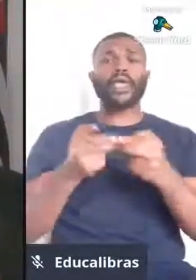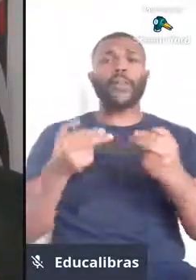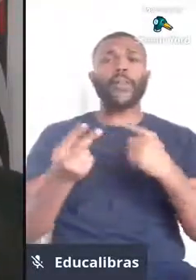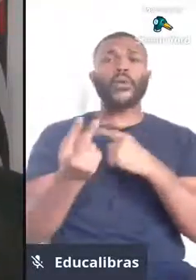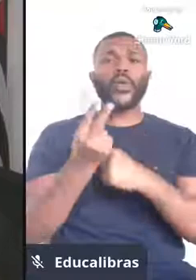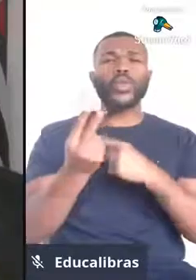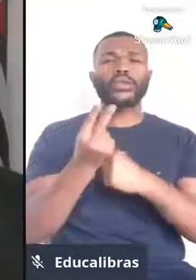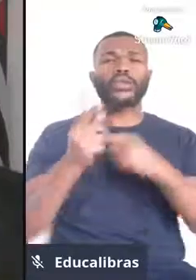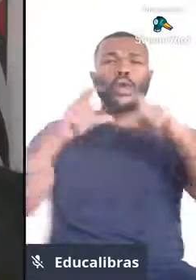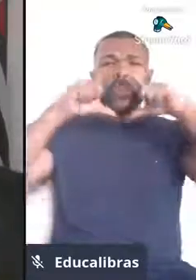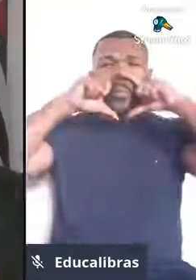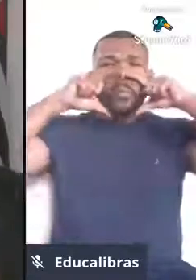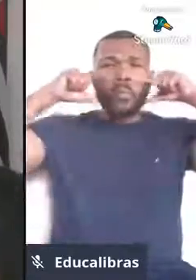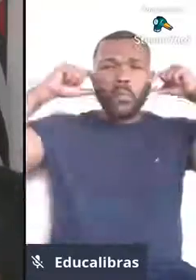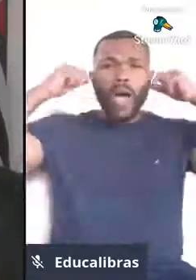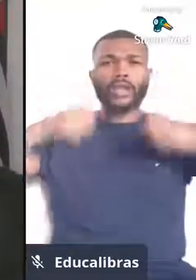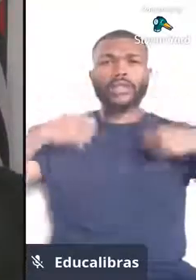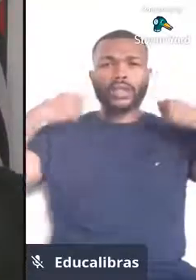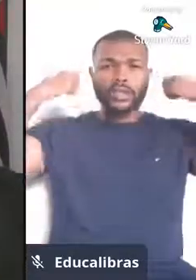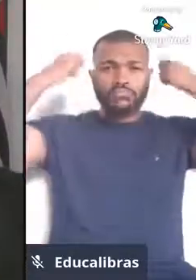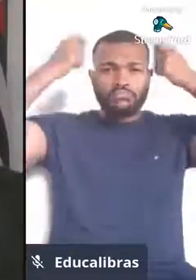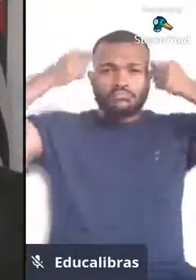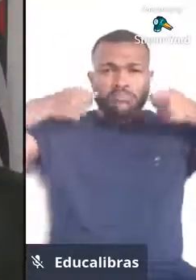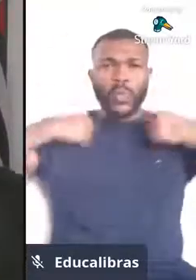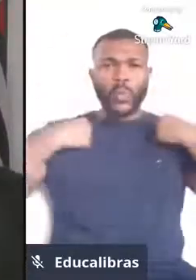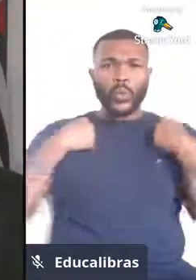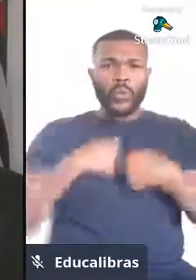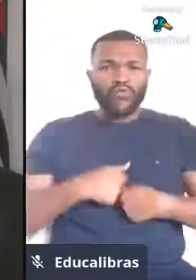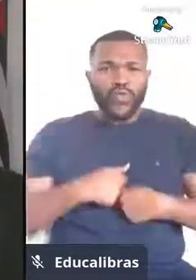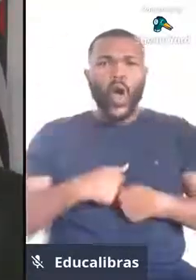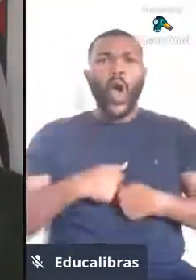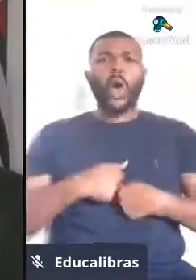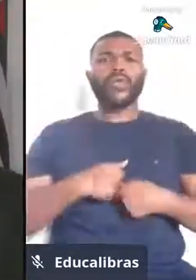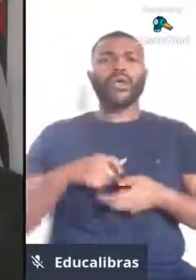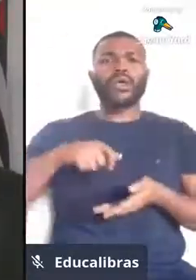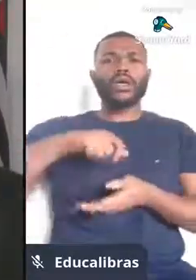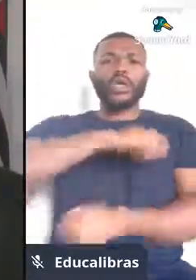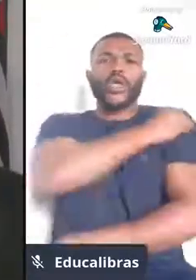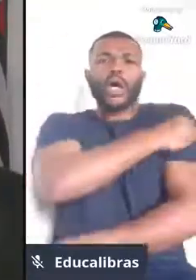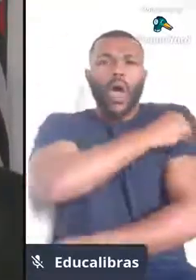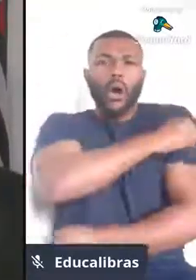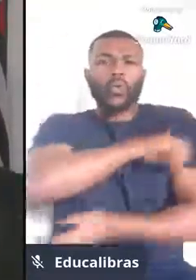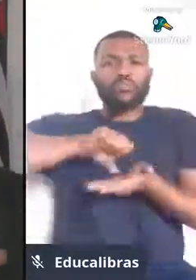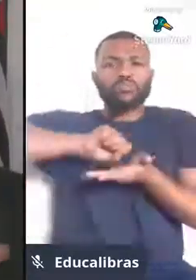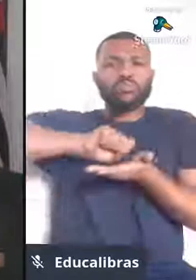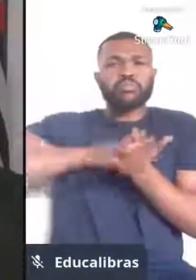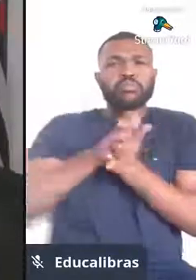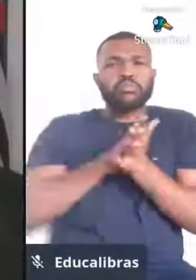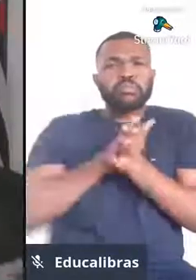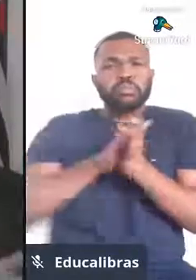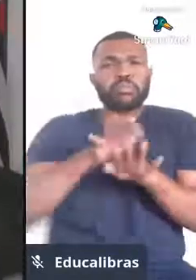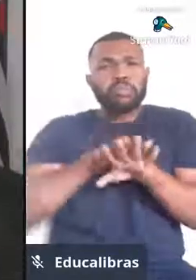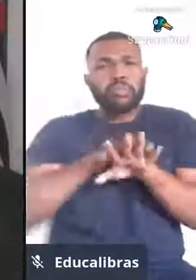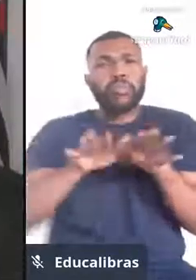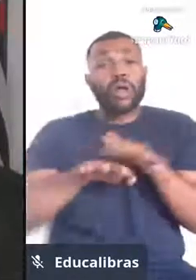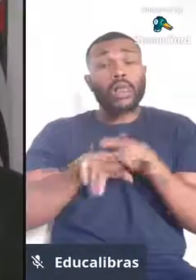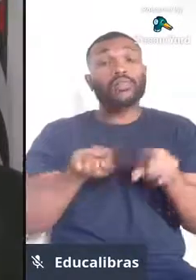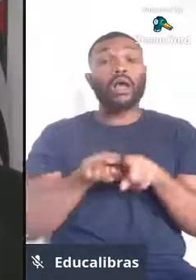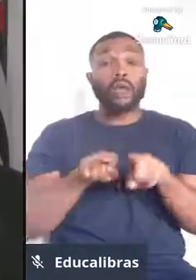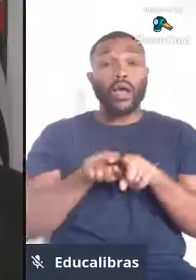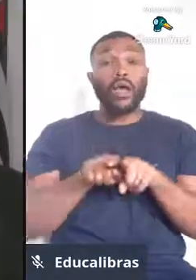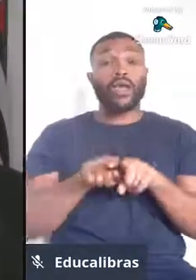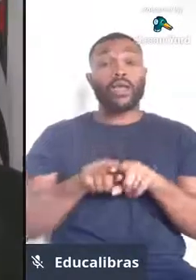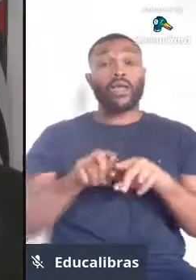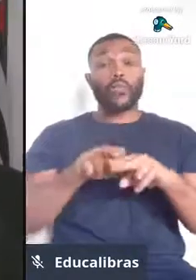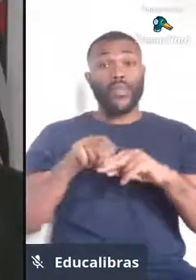dos uniformes, álcool gel, quer dizer, existe um corpo consular muito forte, mas nós temos multinacionais atuando